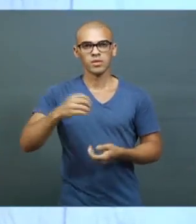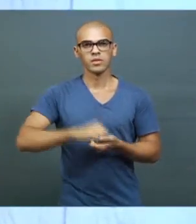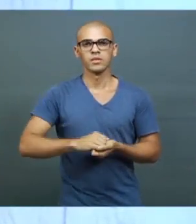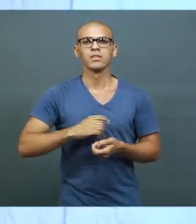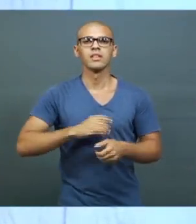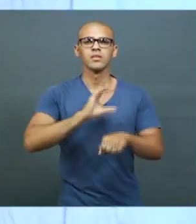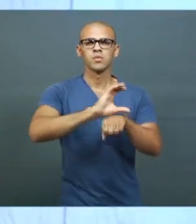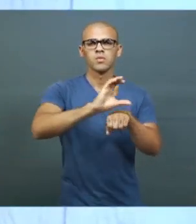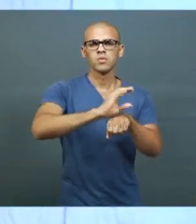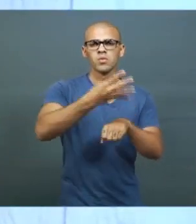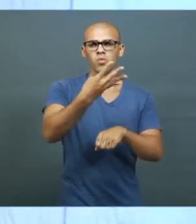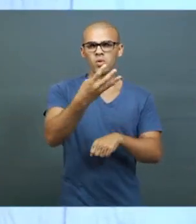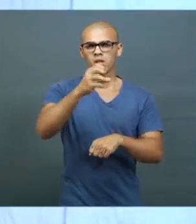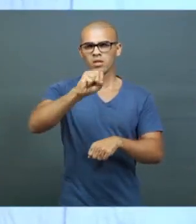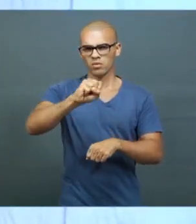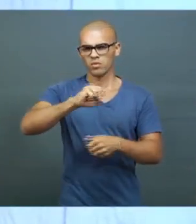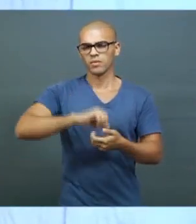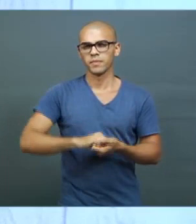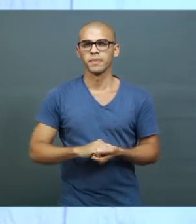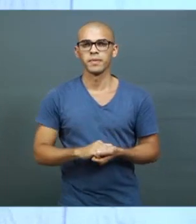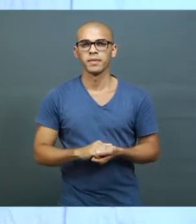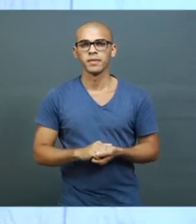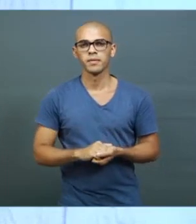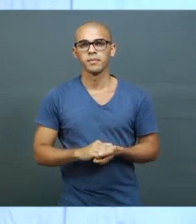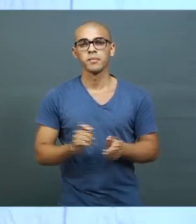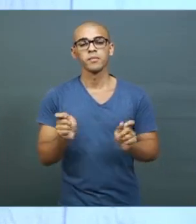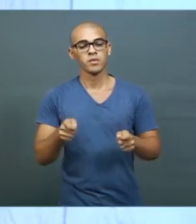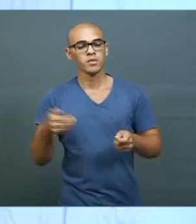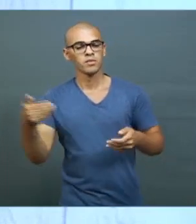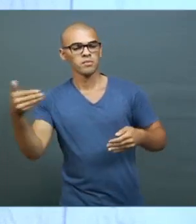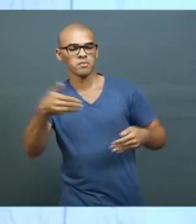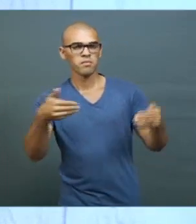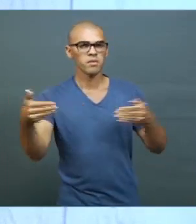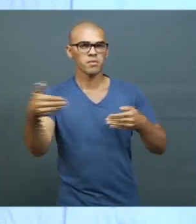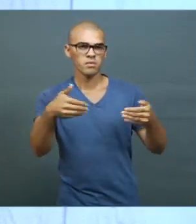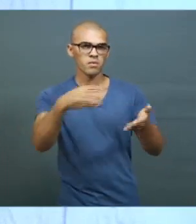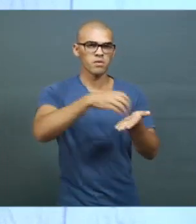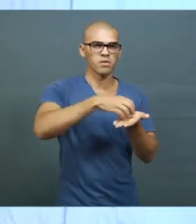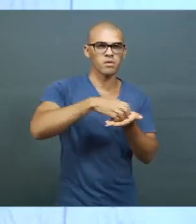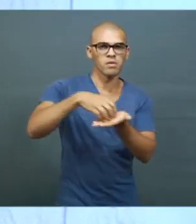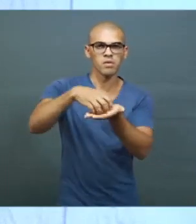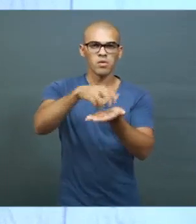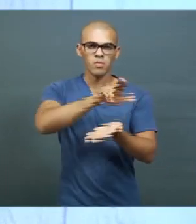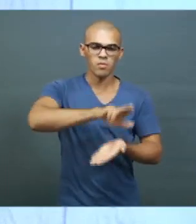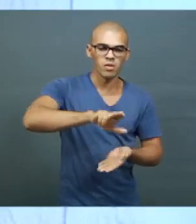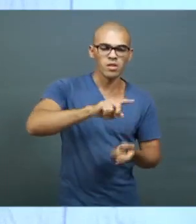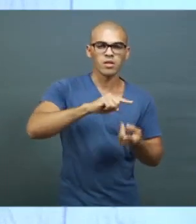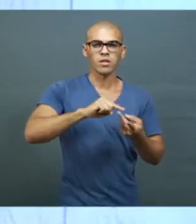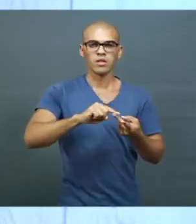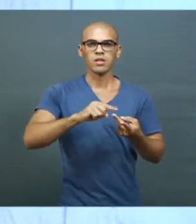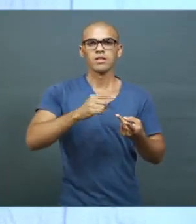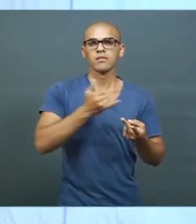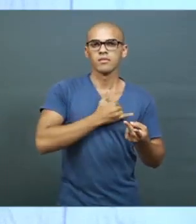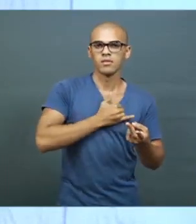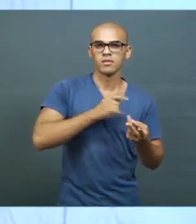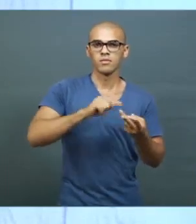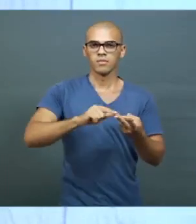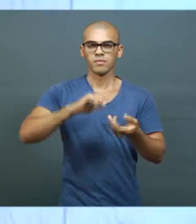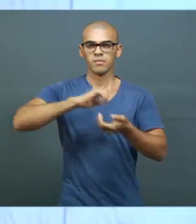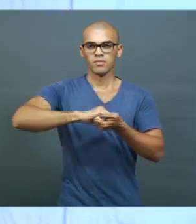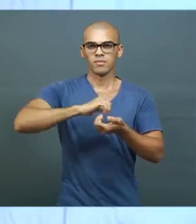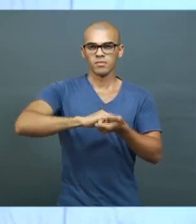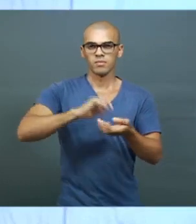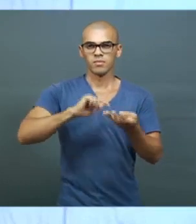opções de cursos de graduação para ingressos nos campi de Uberlândia, Ituiutaba, Monte Carmelo e Patos de Minas.